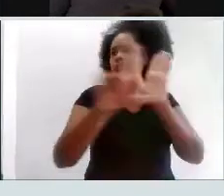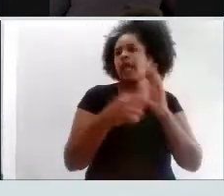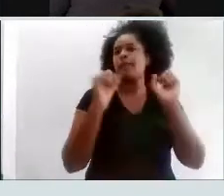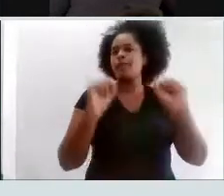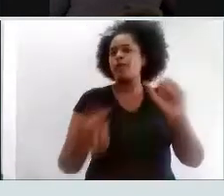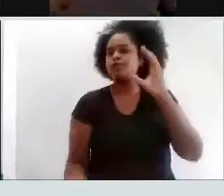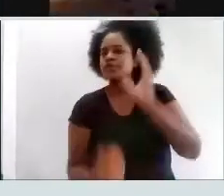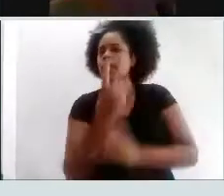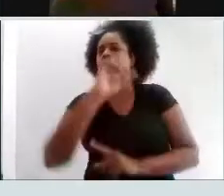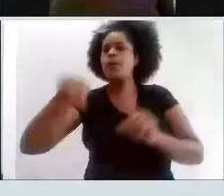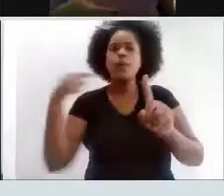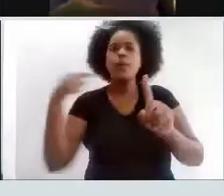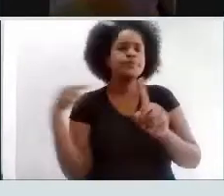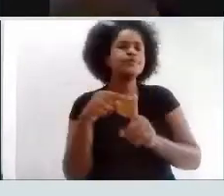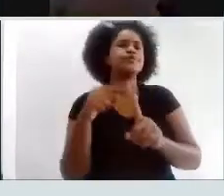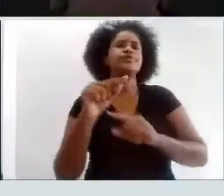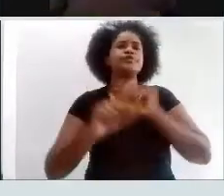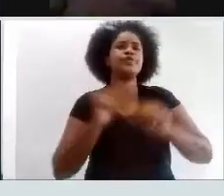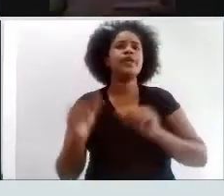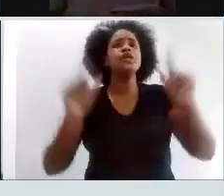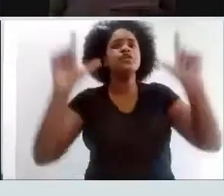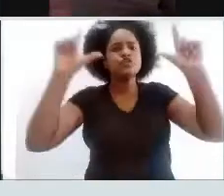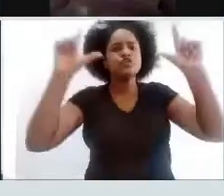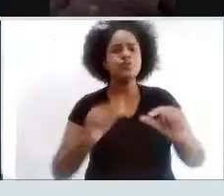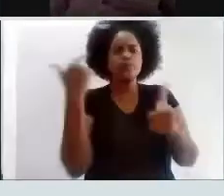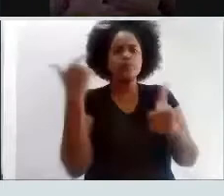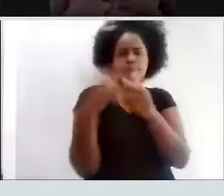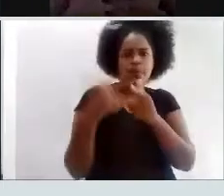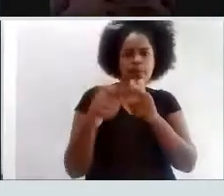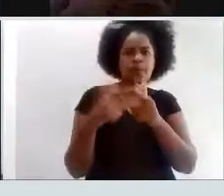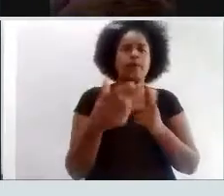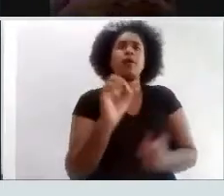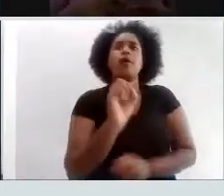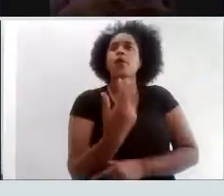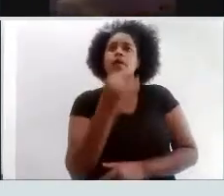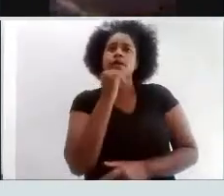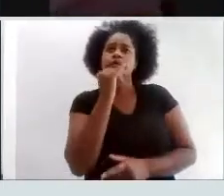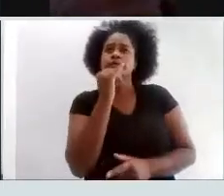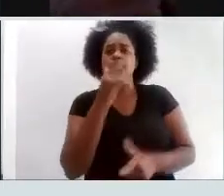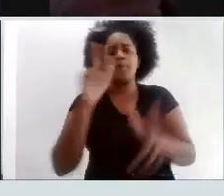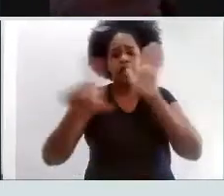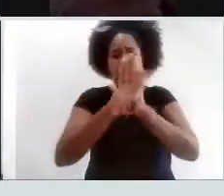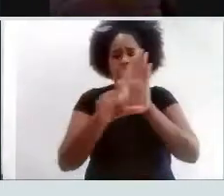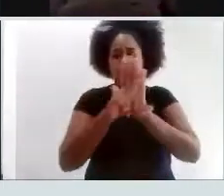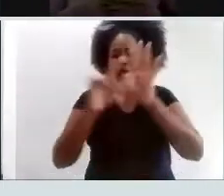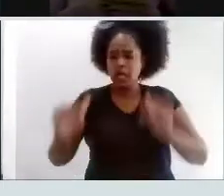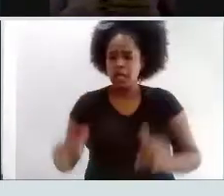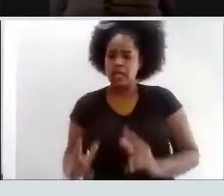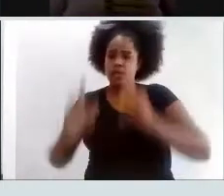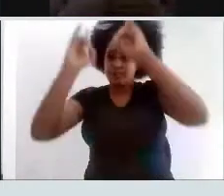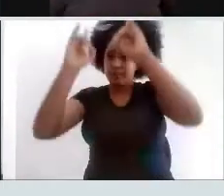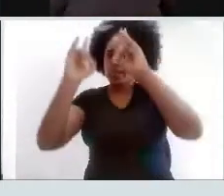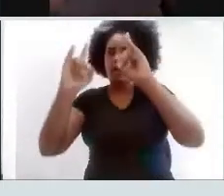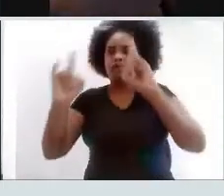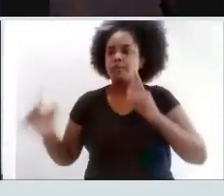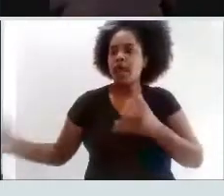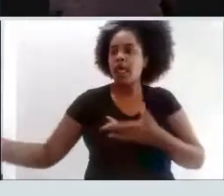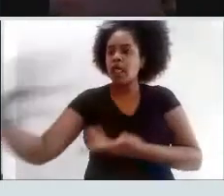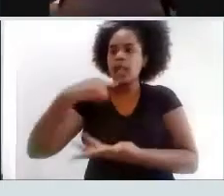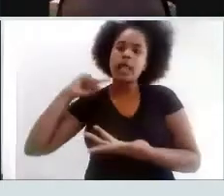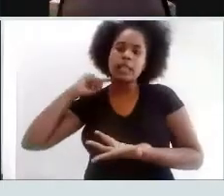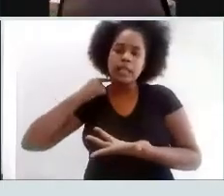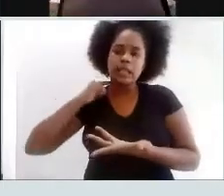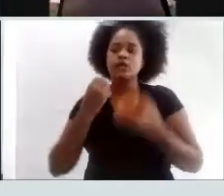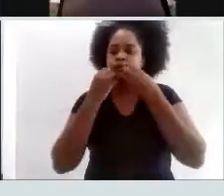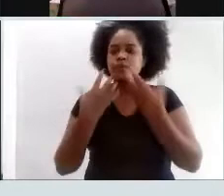de lei onde cada condomínio que faça uma coleta seletiva ganhe uma diminuição de IPTU, algo do